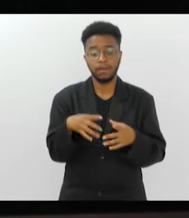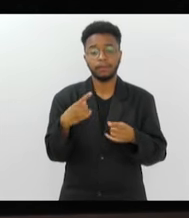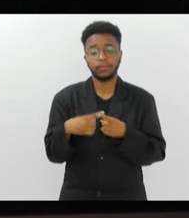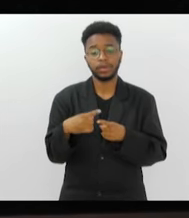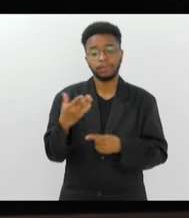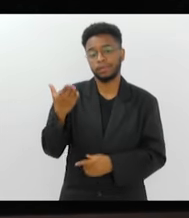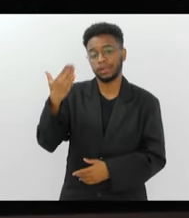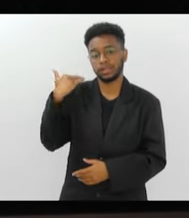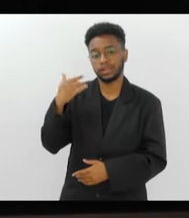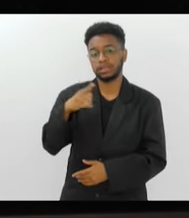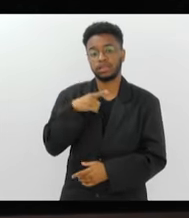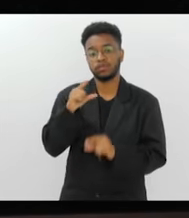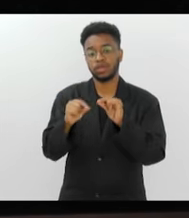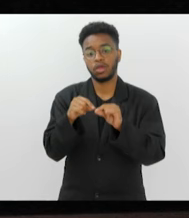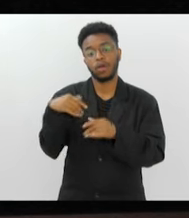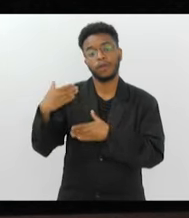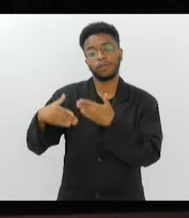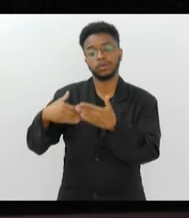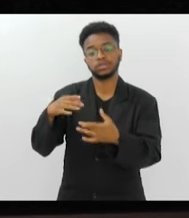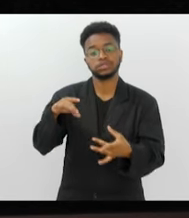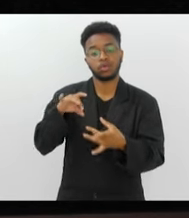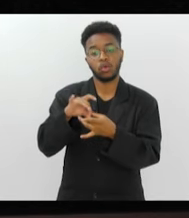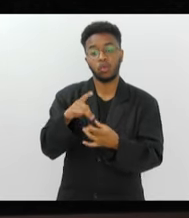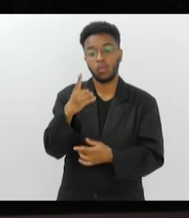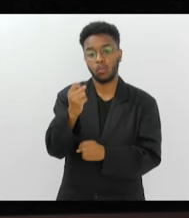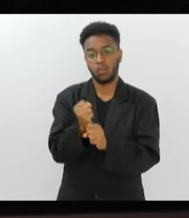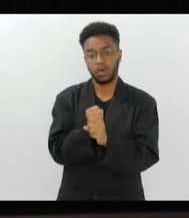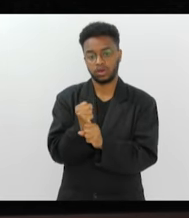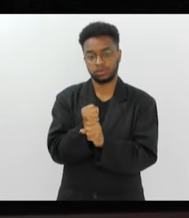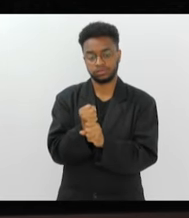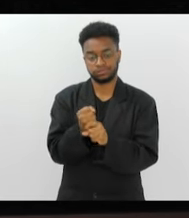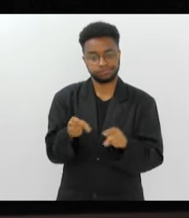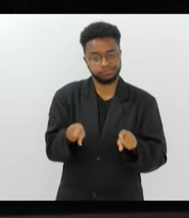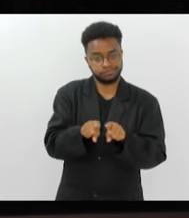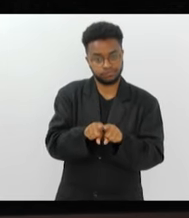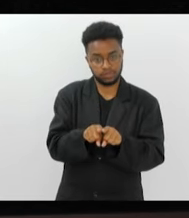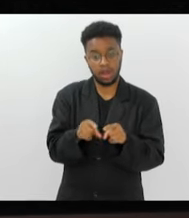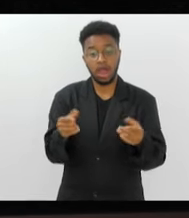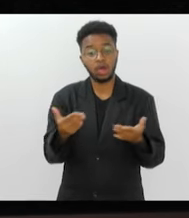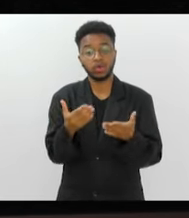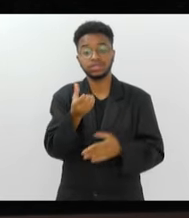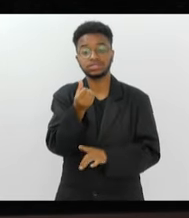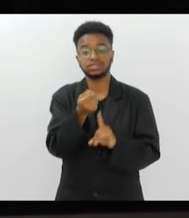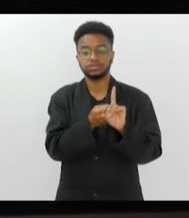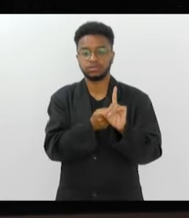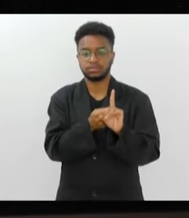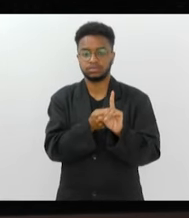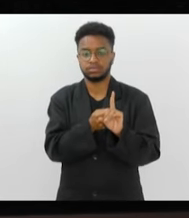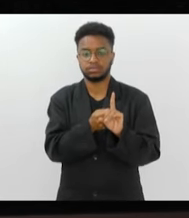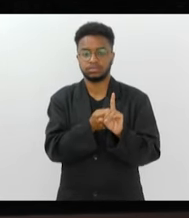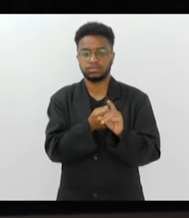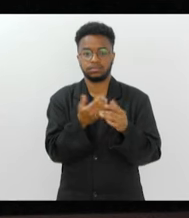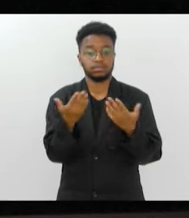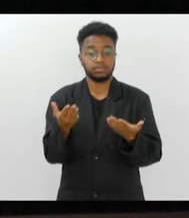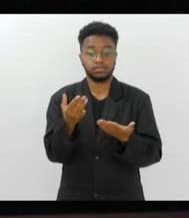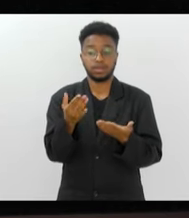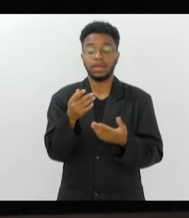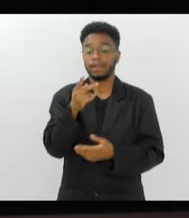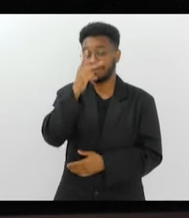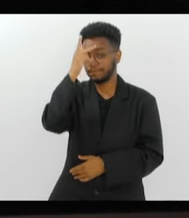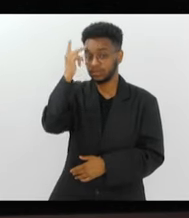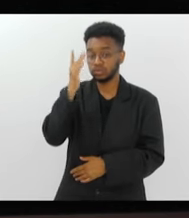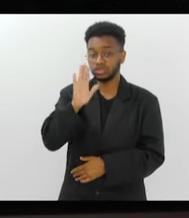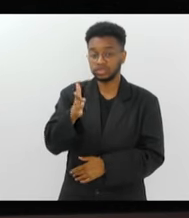o processo de filiação de 1 ano. Hoje o processo de filiação é de 6 meses. A pessoa já se